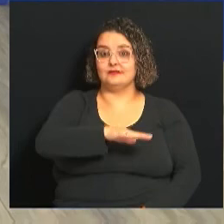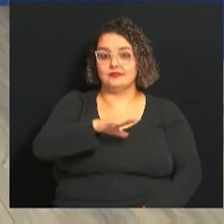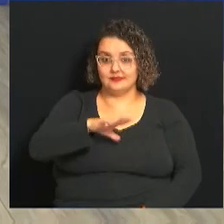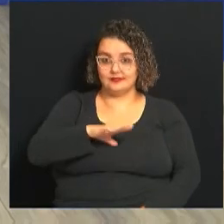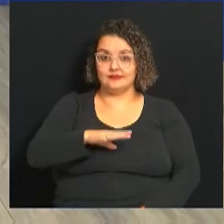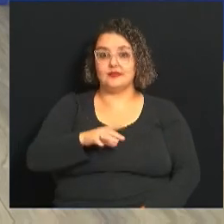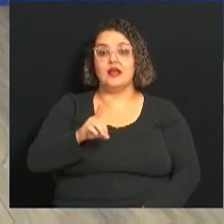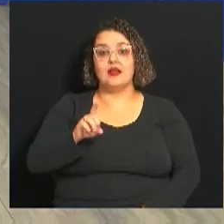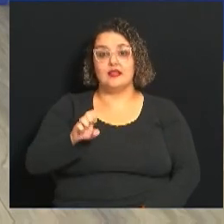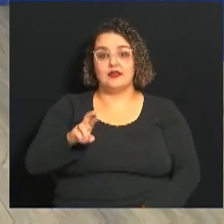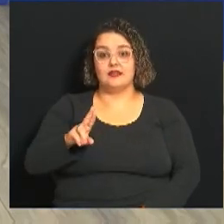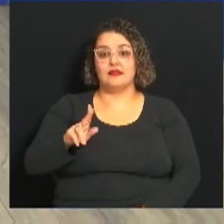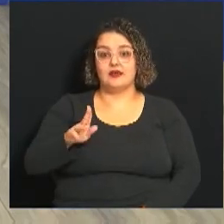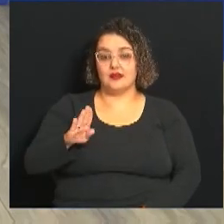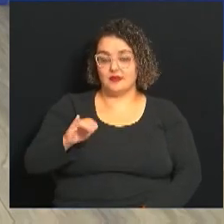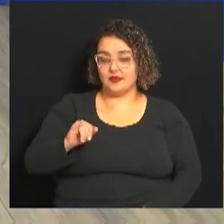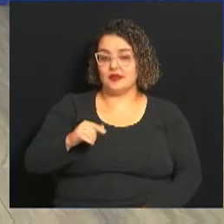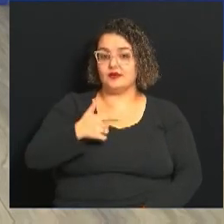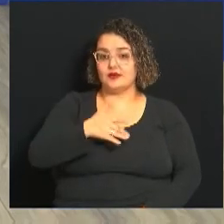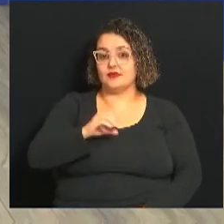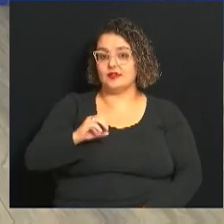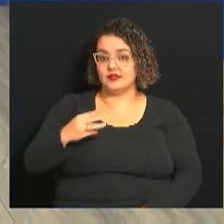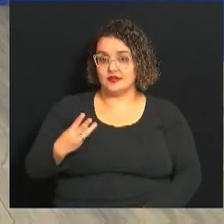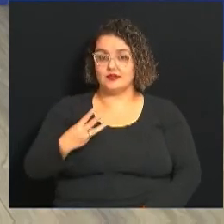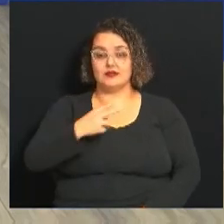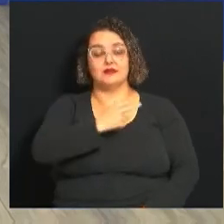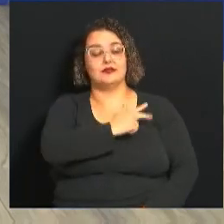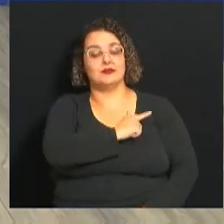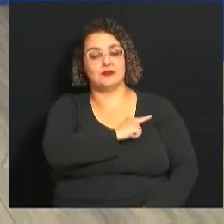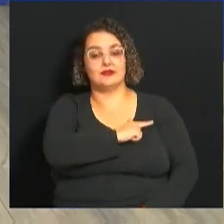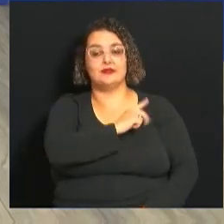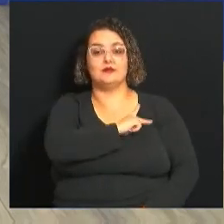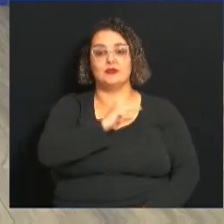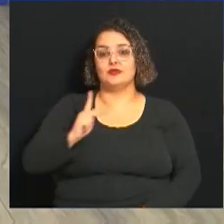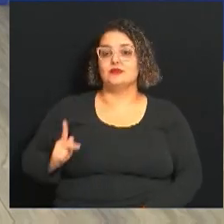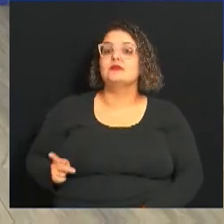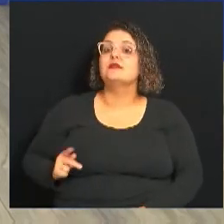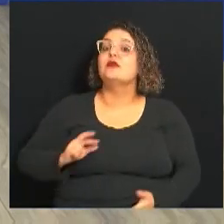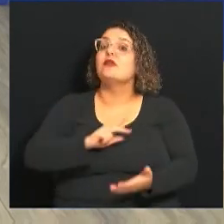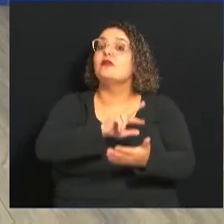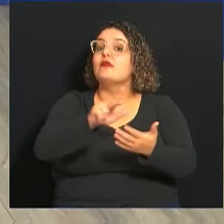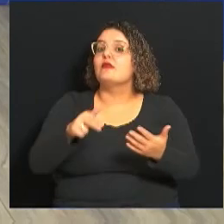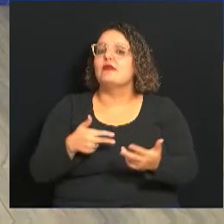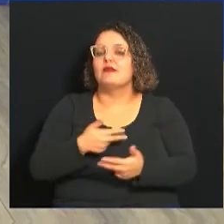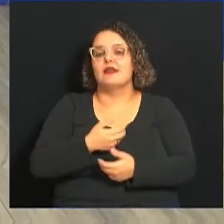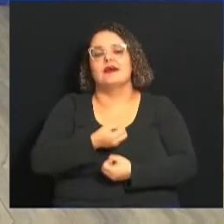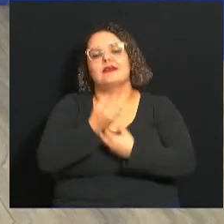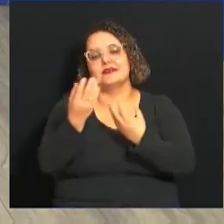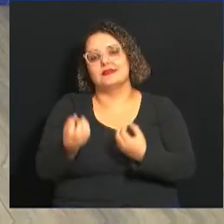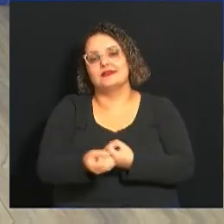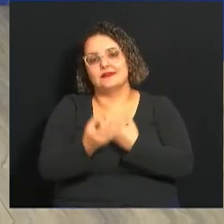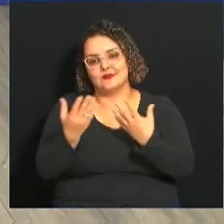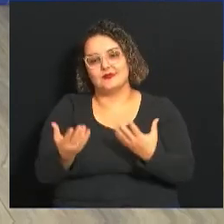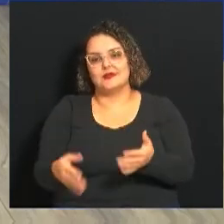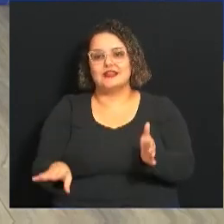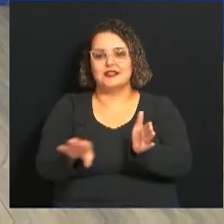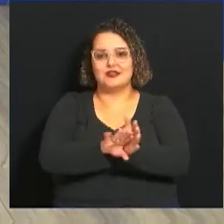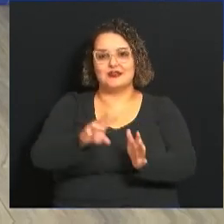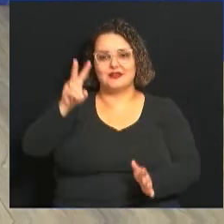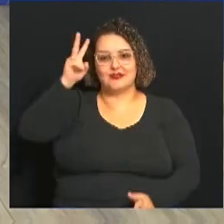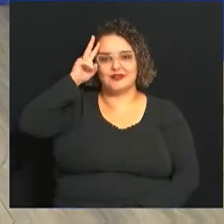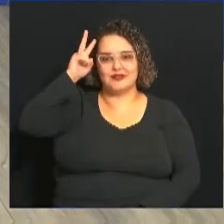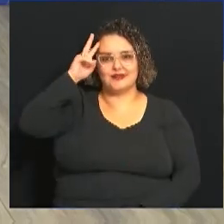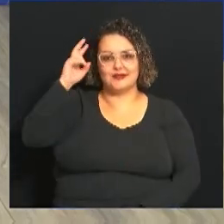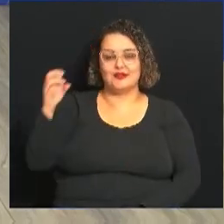número 203 entre Guarani e Ponte Preta. Então, também com muitas informações, a gente chega na segunda-feira